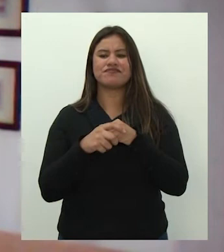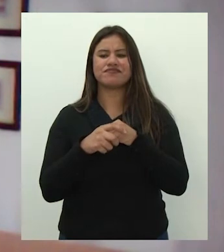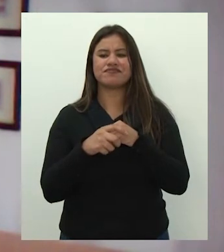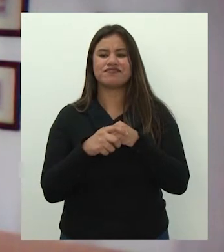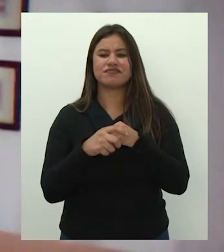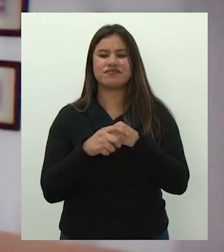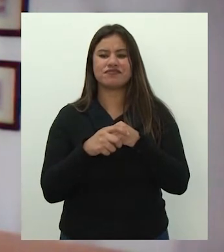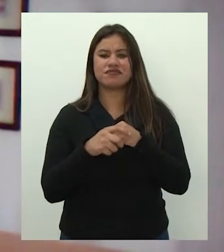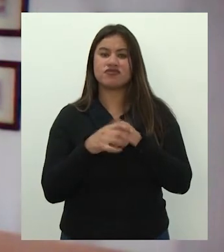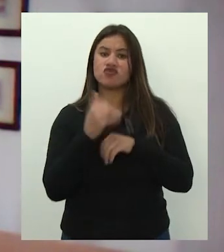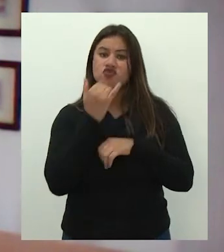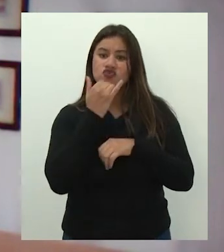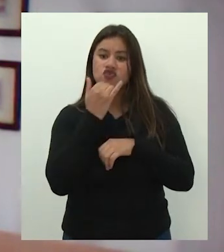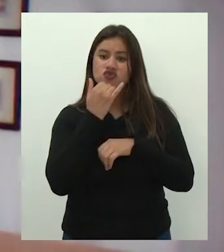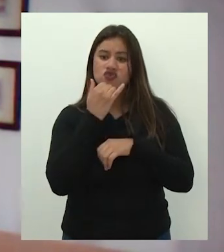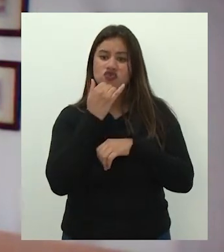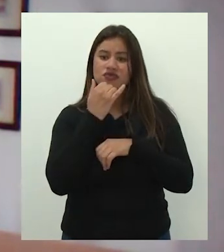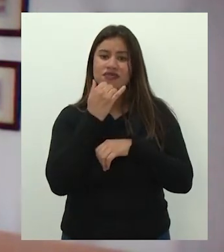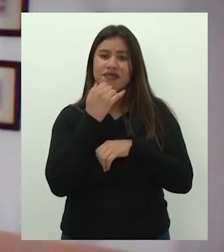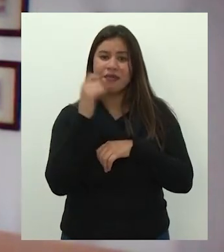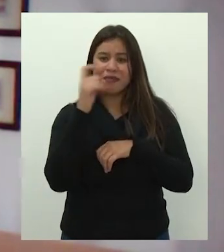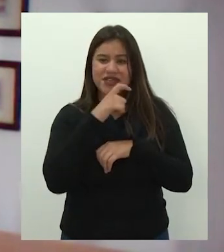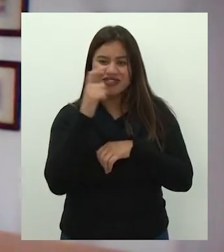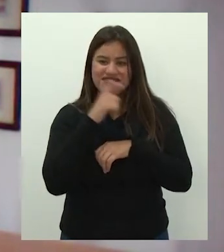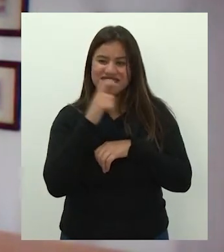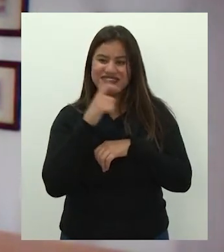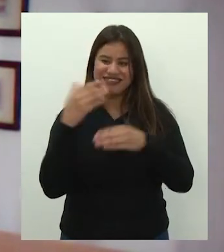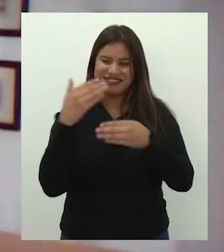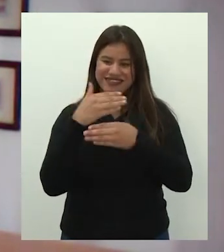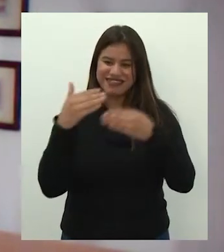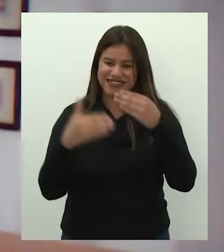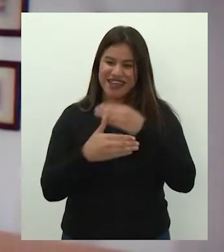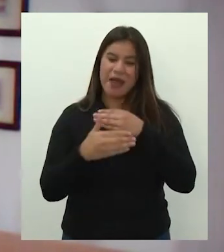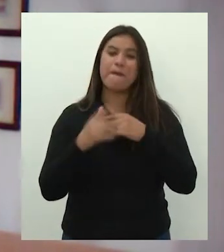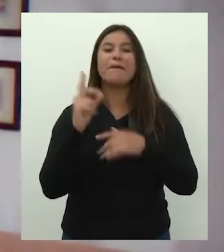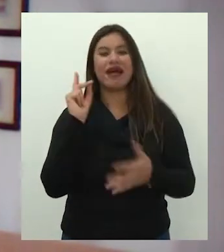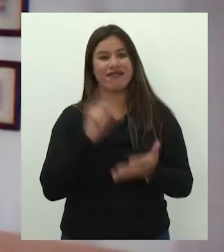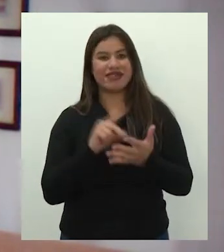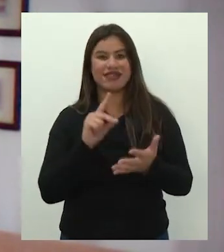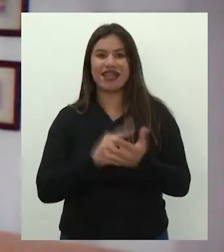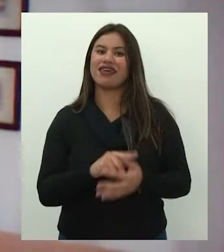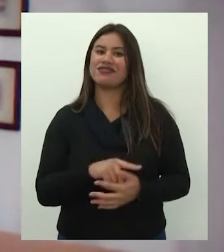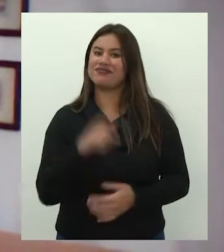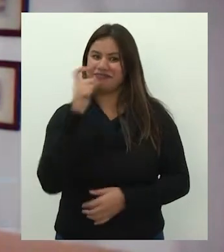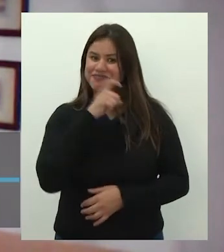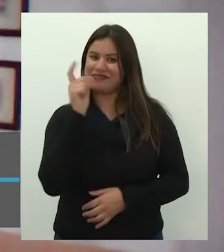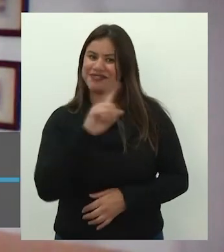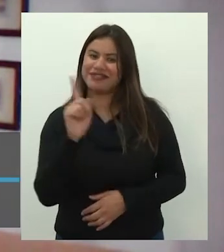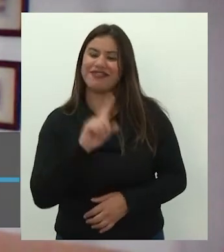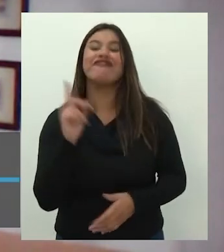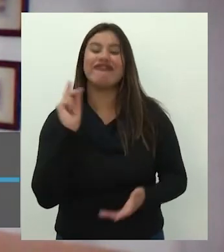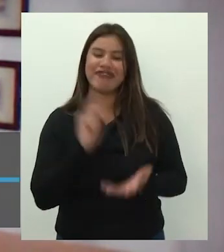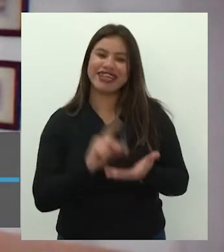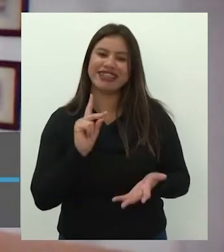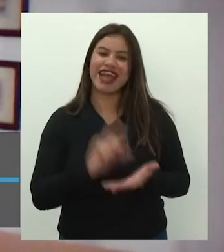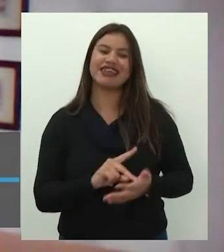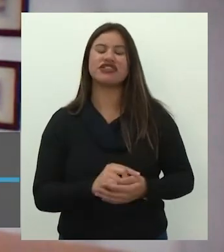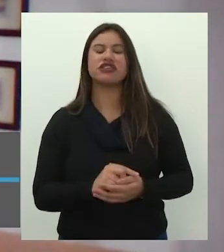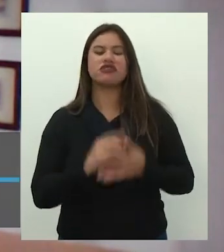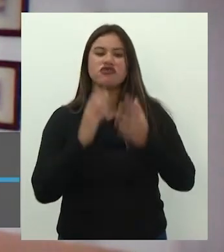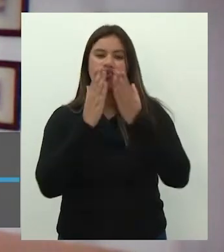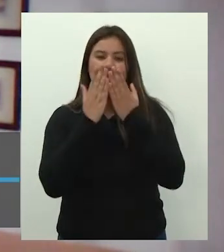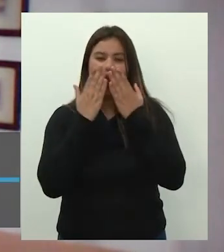é mito, não, viu, gente? É realidade aquilo. A pele fica mais seca e mais fina. É